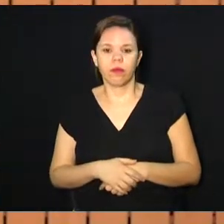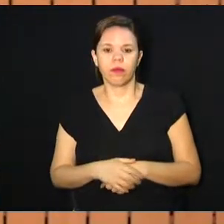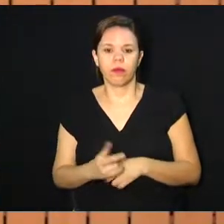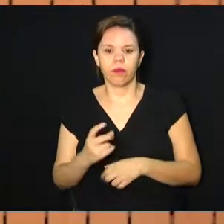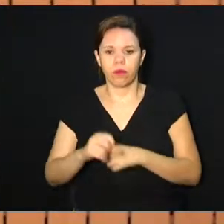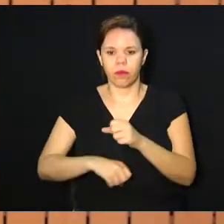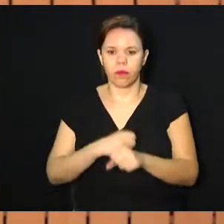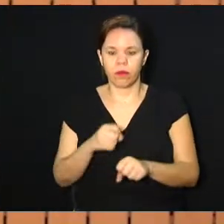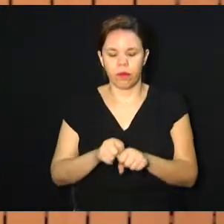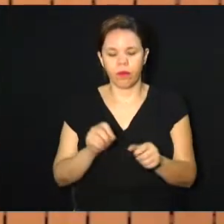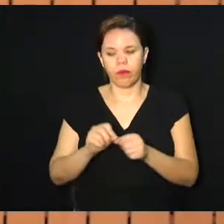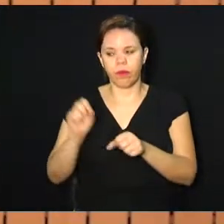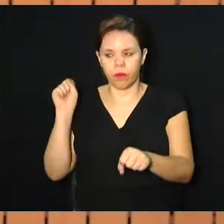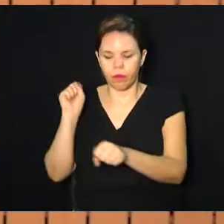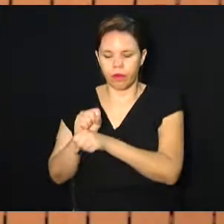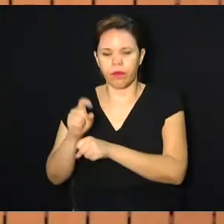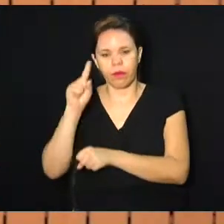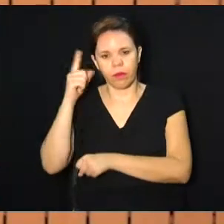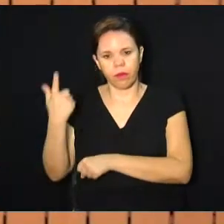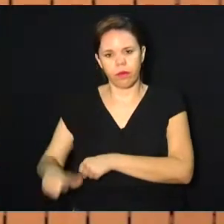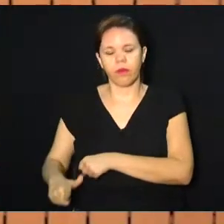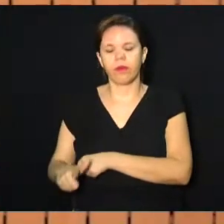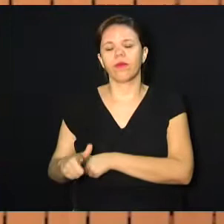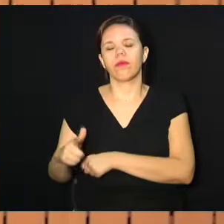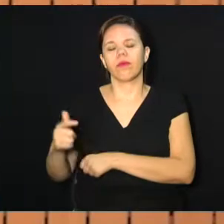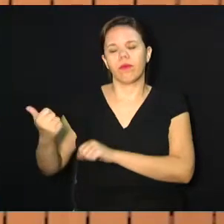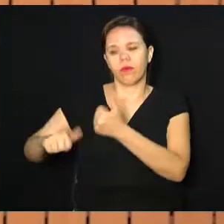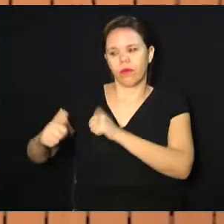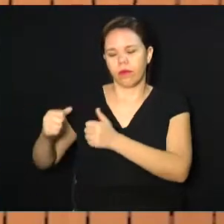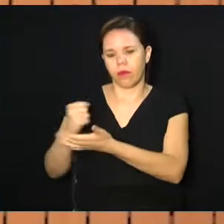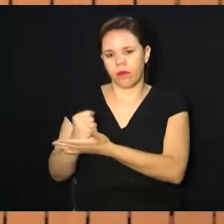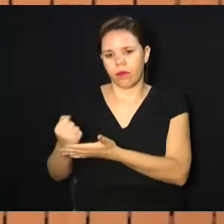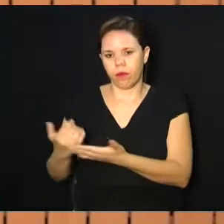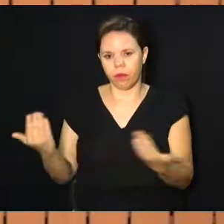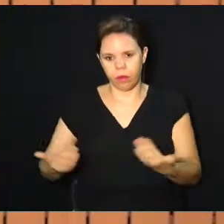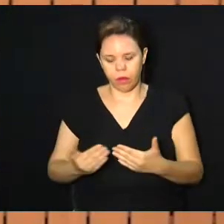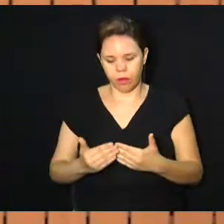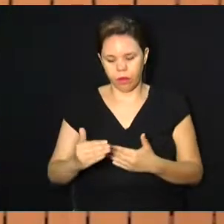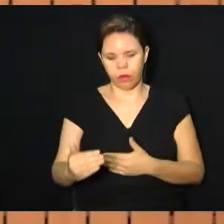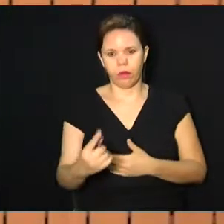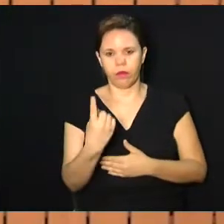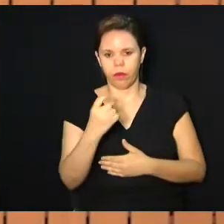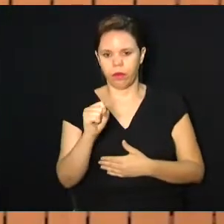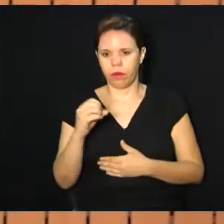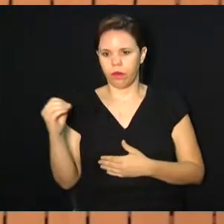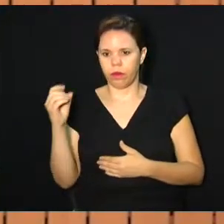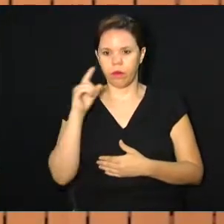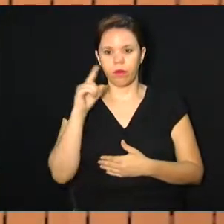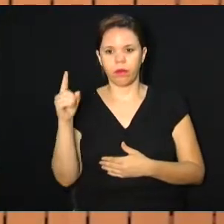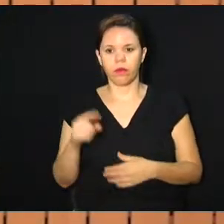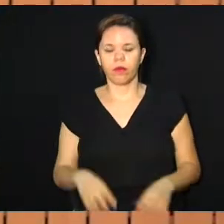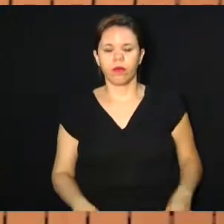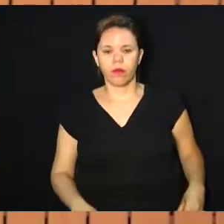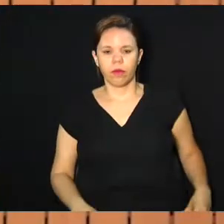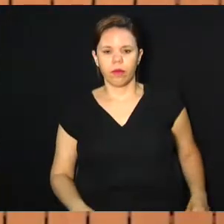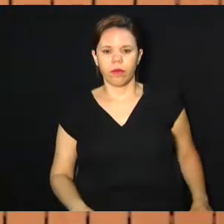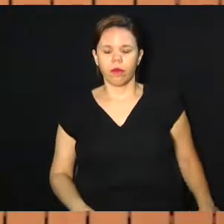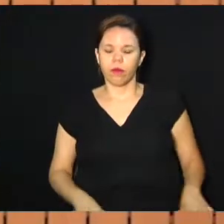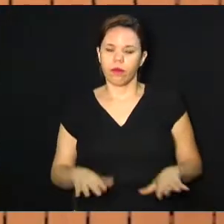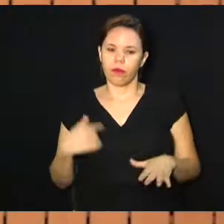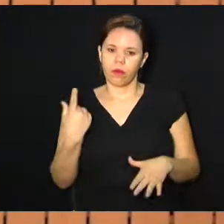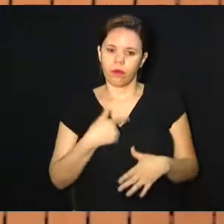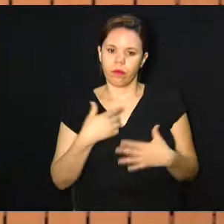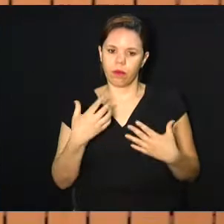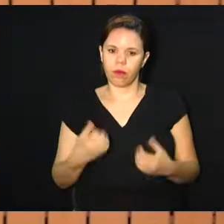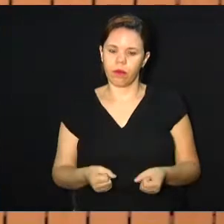foi suspenso novamente o andamento da licitação e agora pelo prazo de 180 dias. Então, atendendo a um